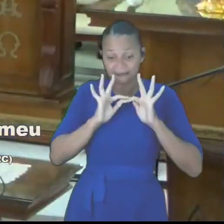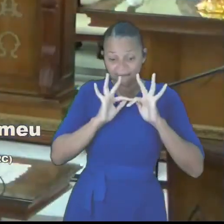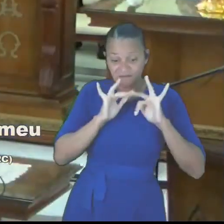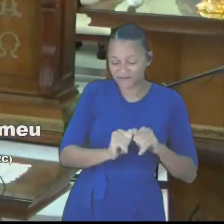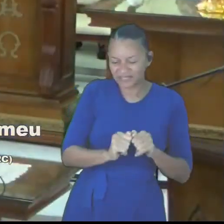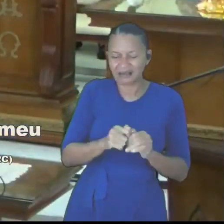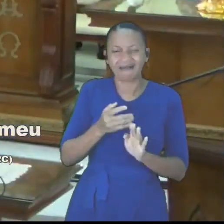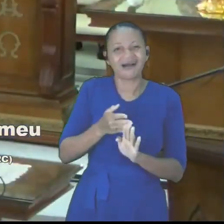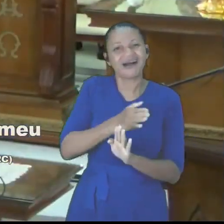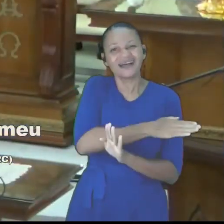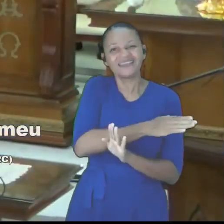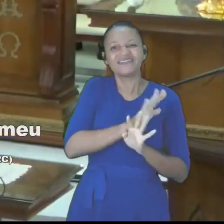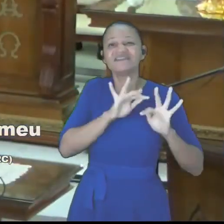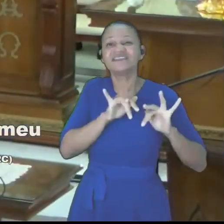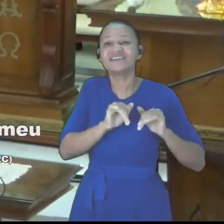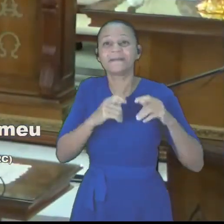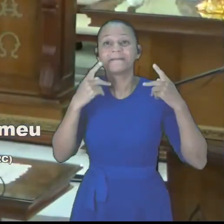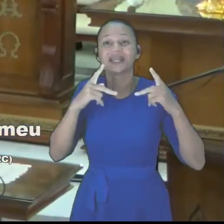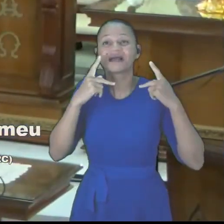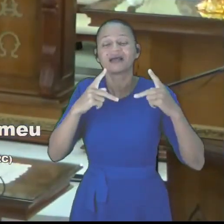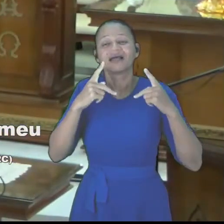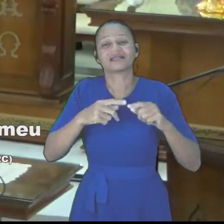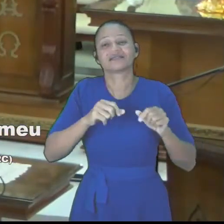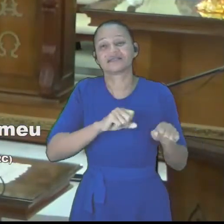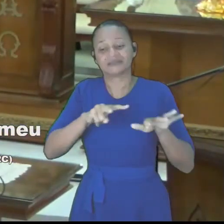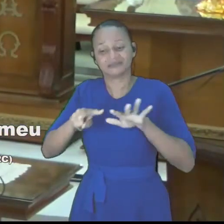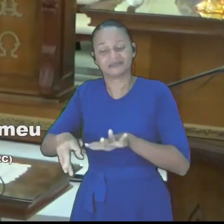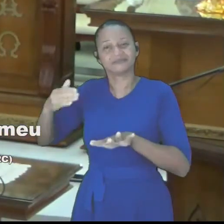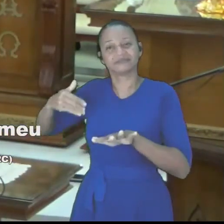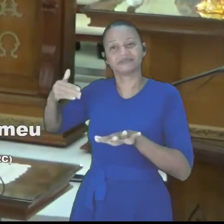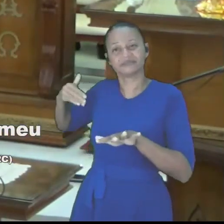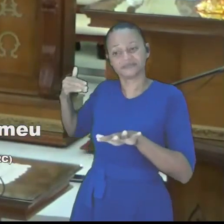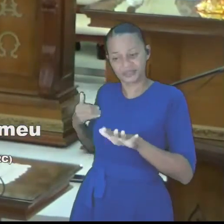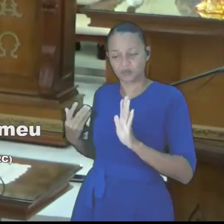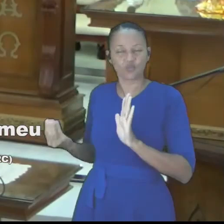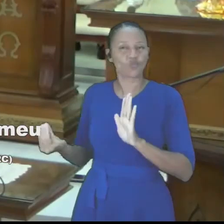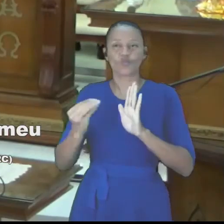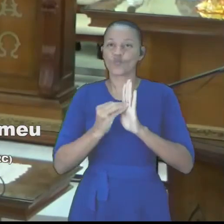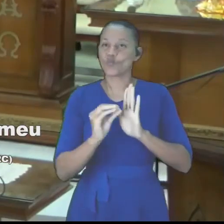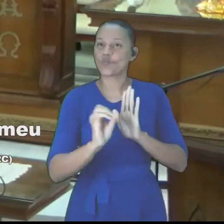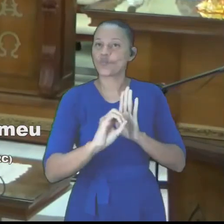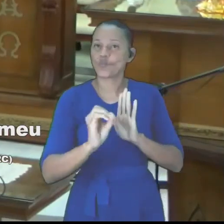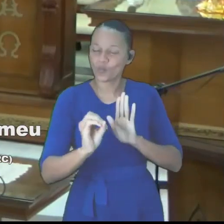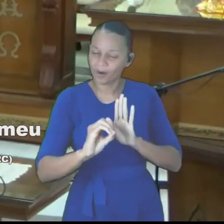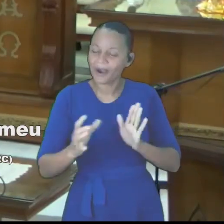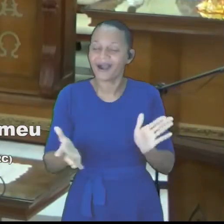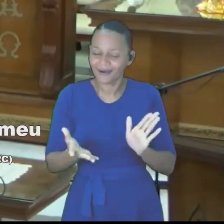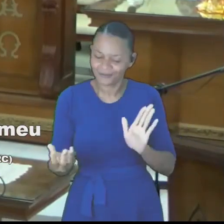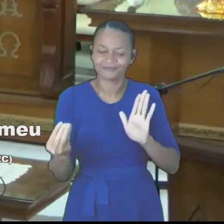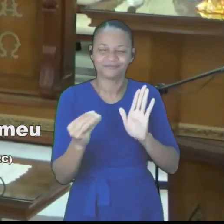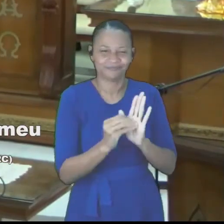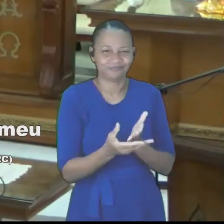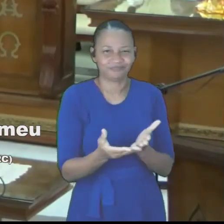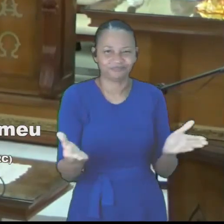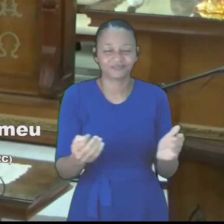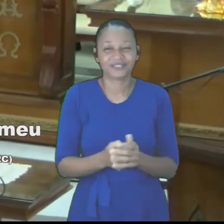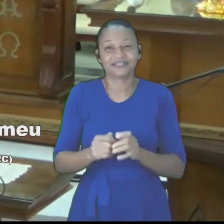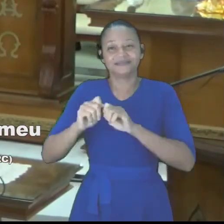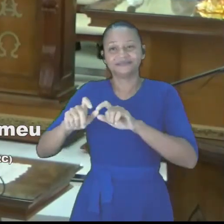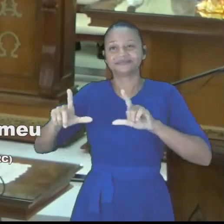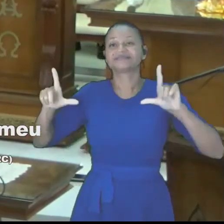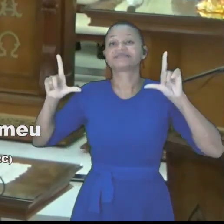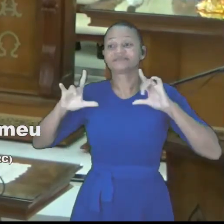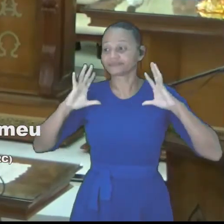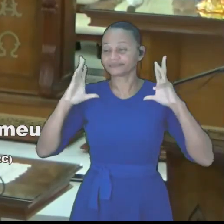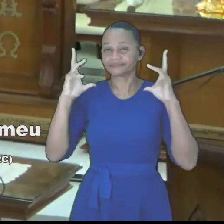semana passada. Joel 2 e 28, por gentileza. Coloque aí, estava fora do script, mas está aí. Vamos ler, está na tela.